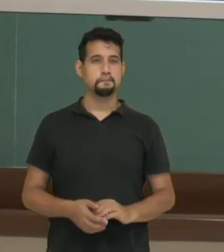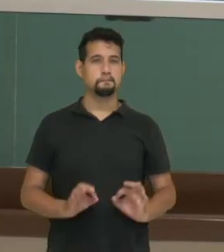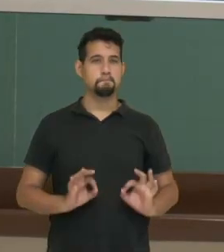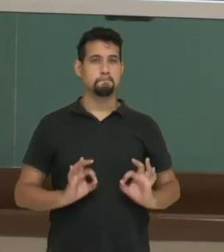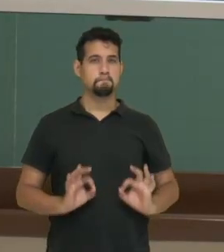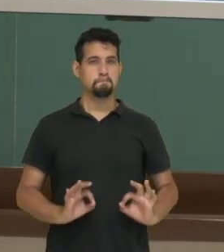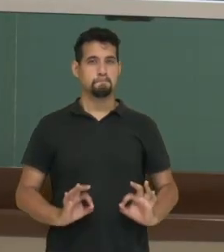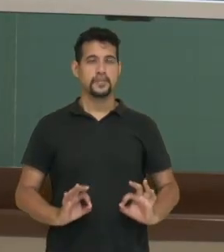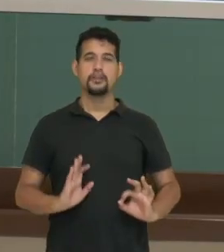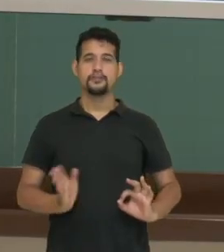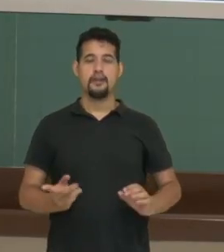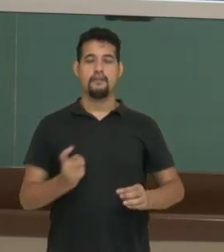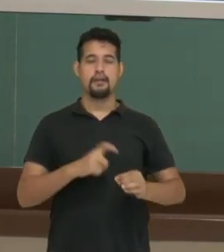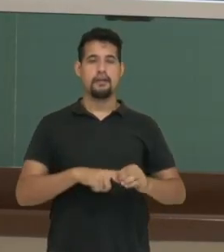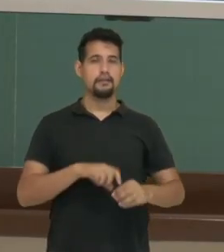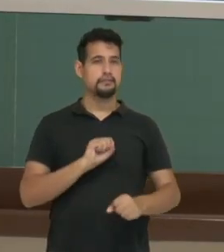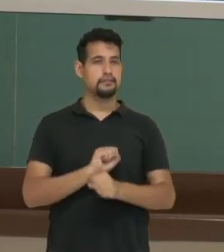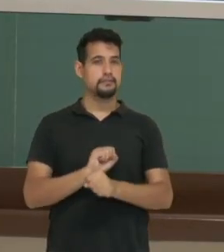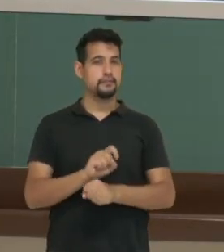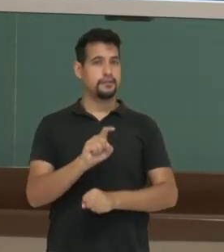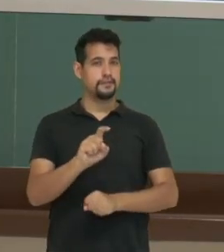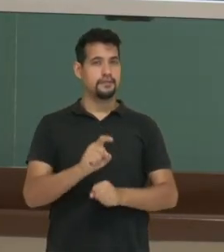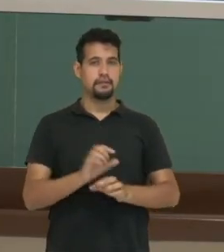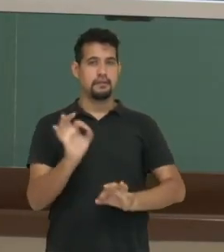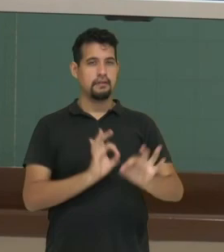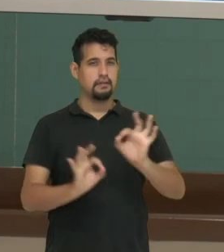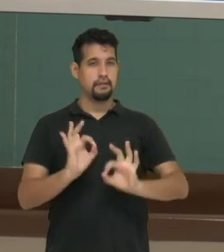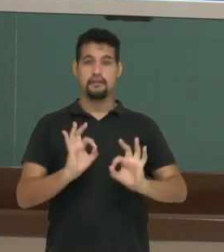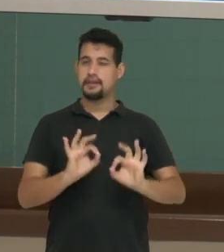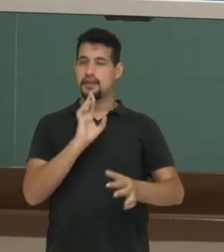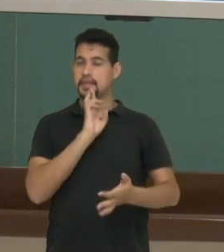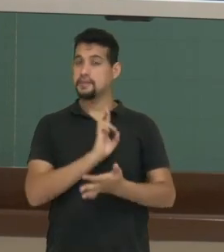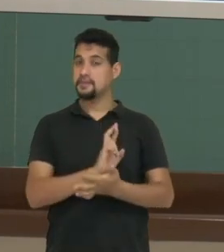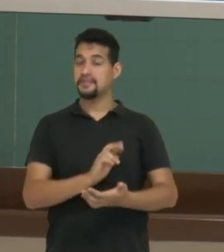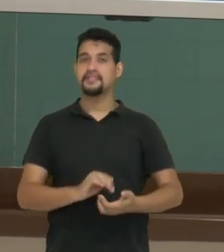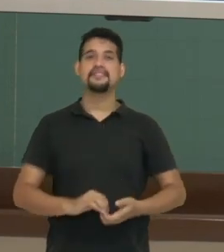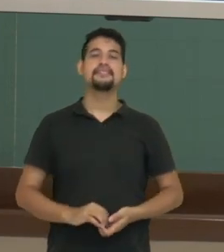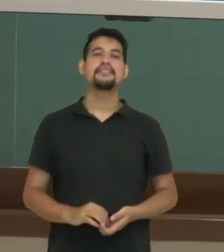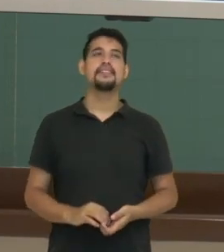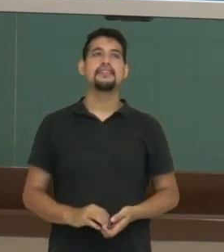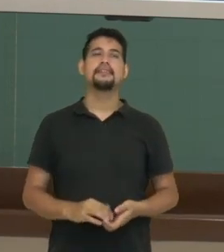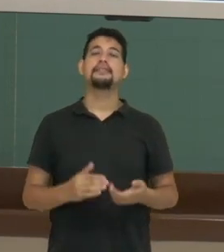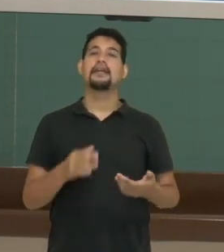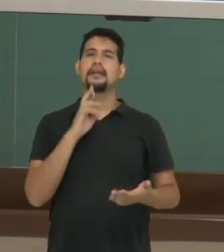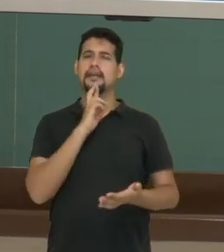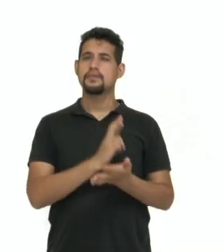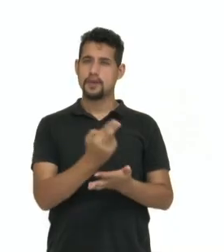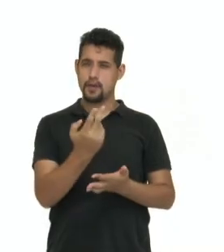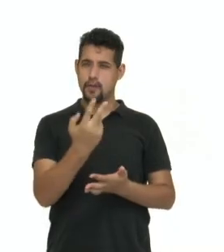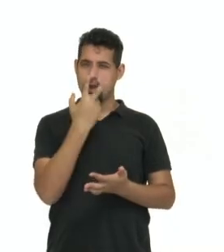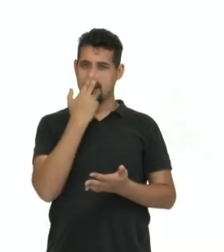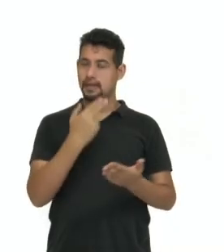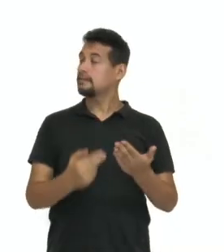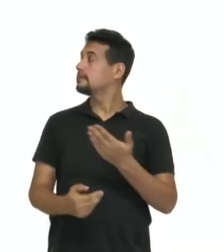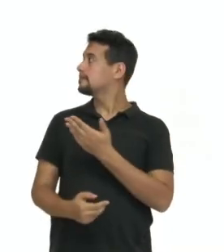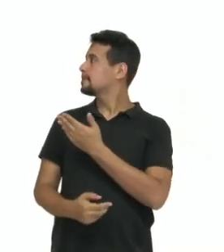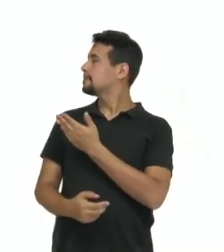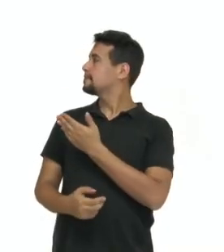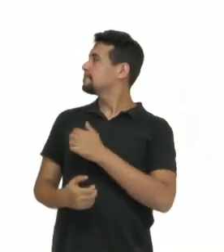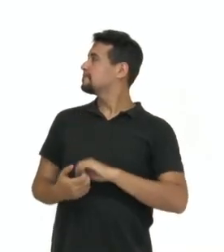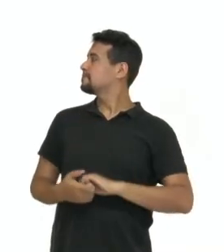Perfeito, estamos de volta, espero que você tenha caprichado na sua resposta. E ela diz que a forma